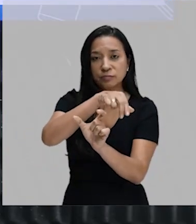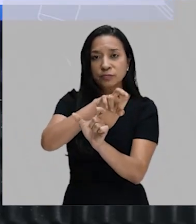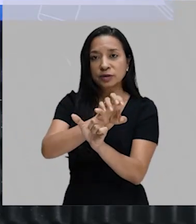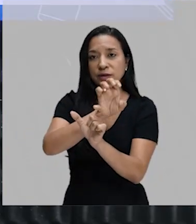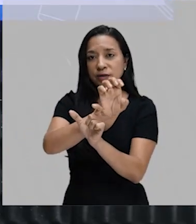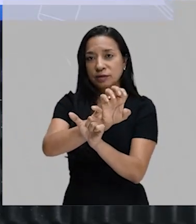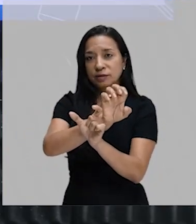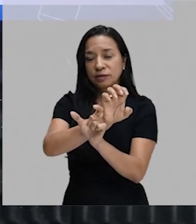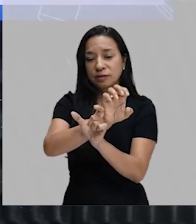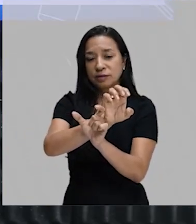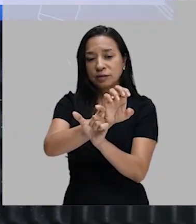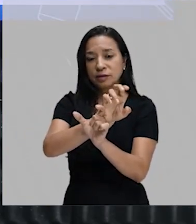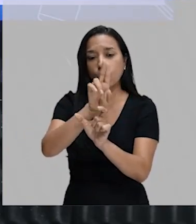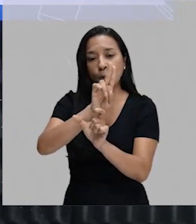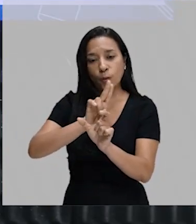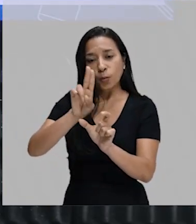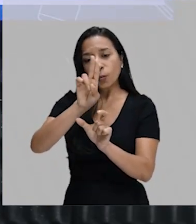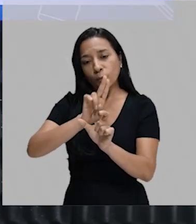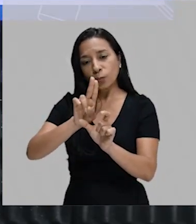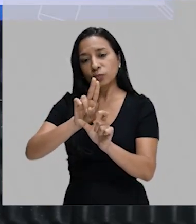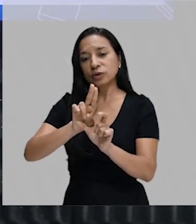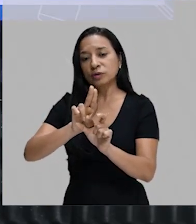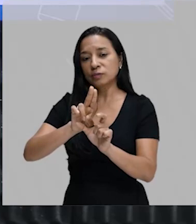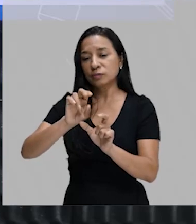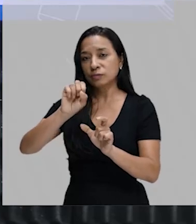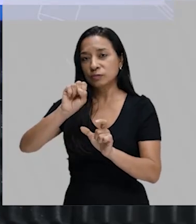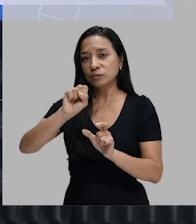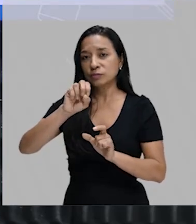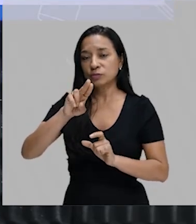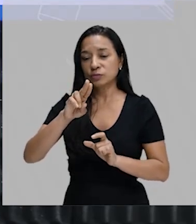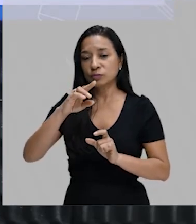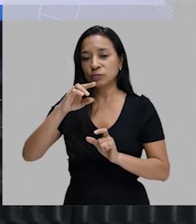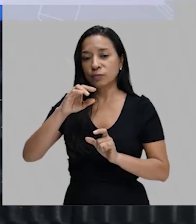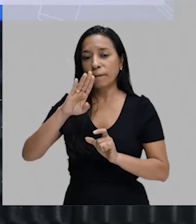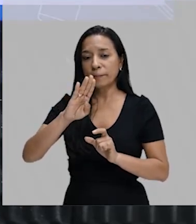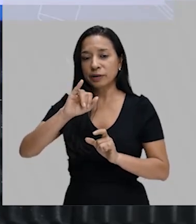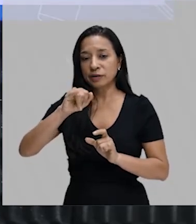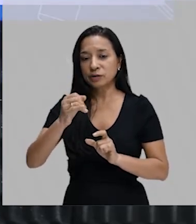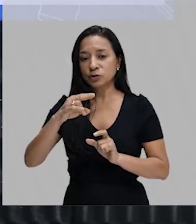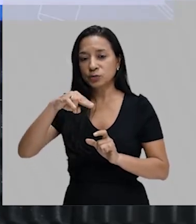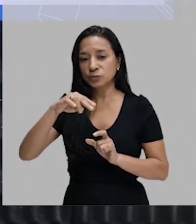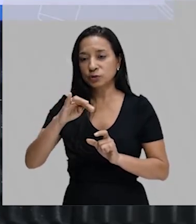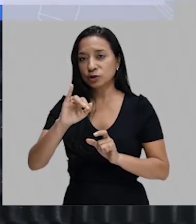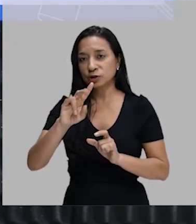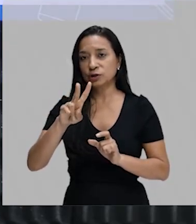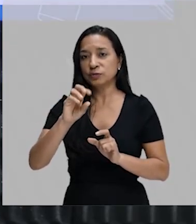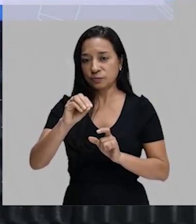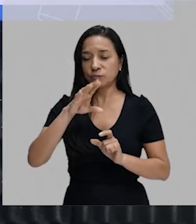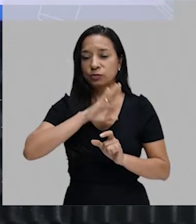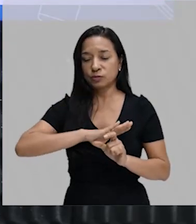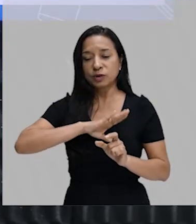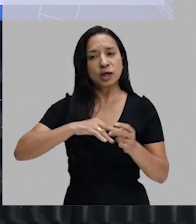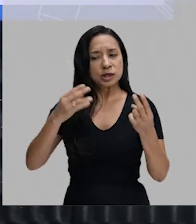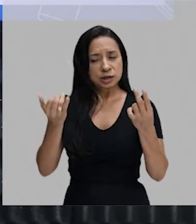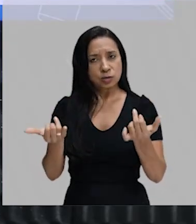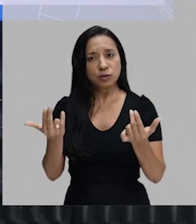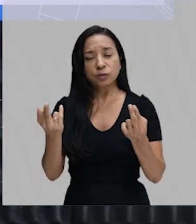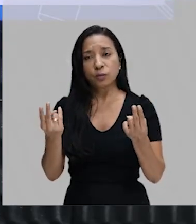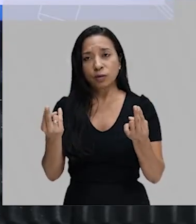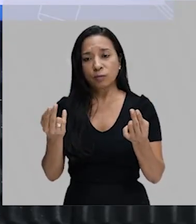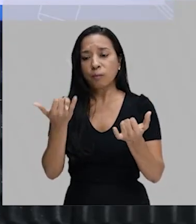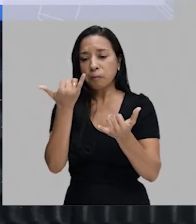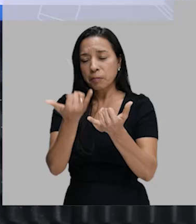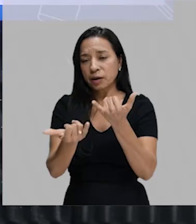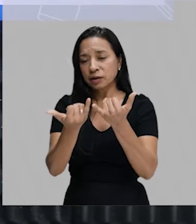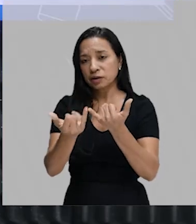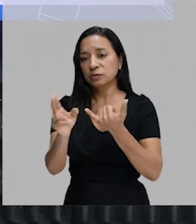para o subjuntivo em português, tá? Algumas características, embora o espanhol tenha